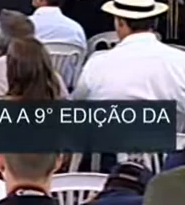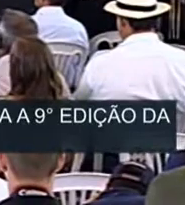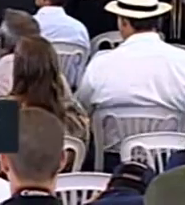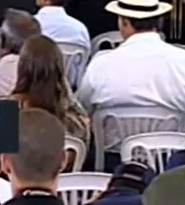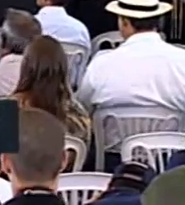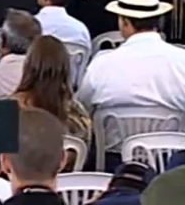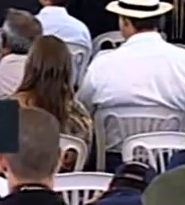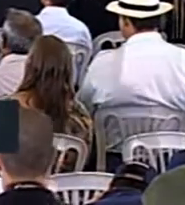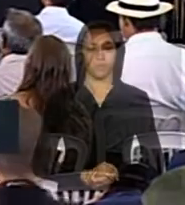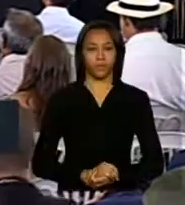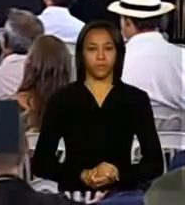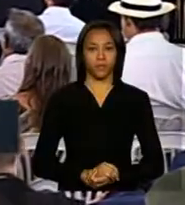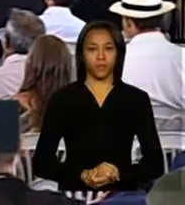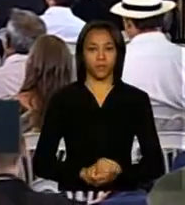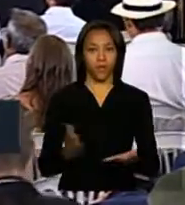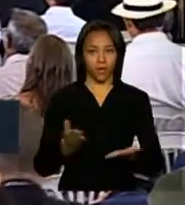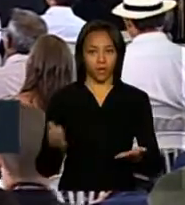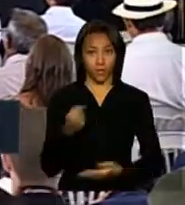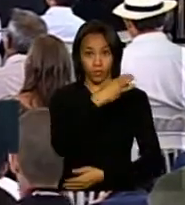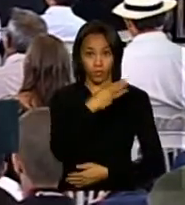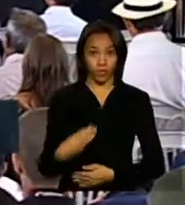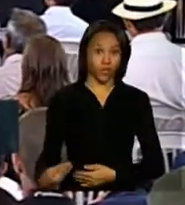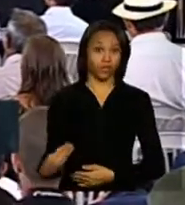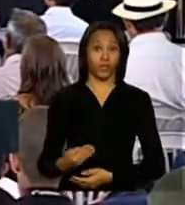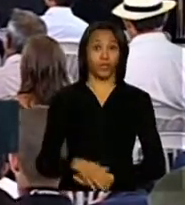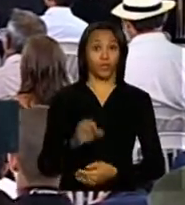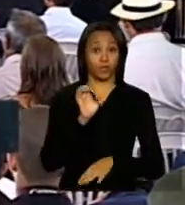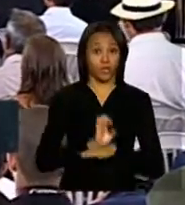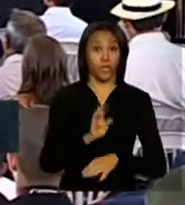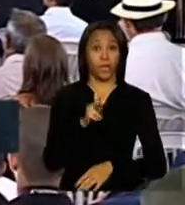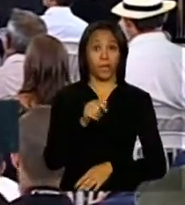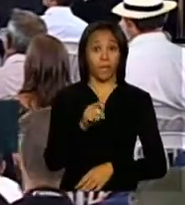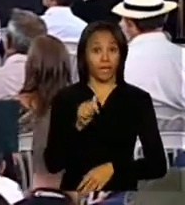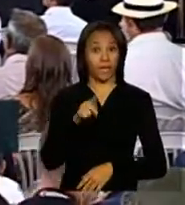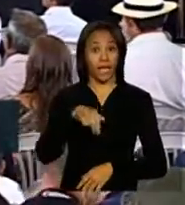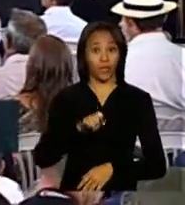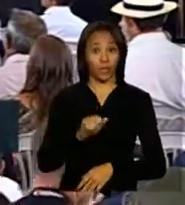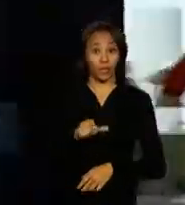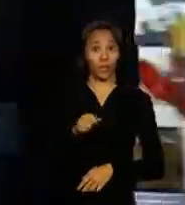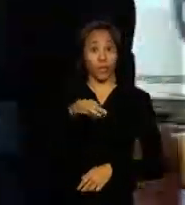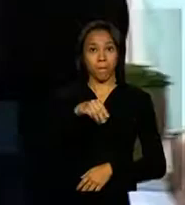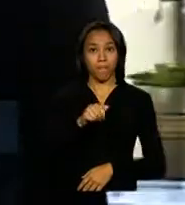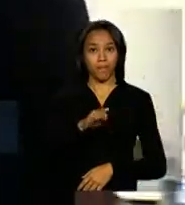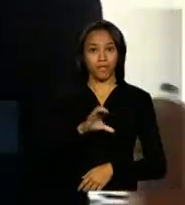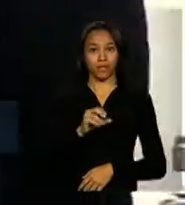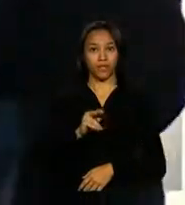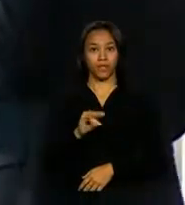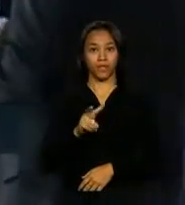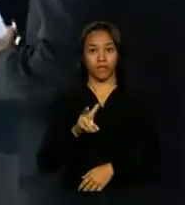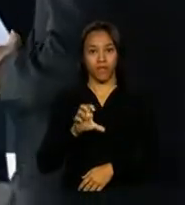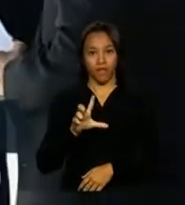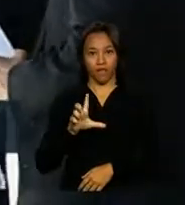e ouviremos agora o senhor Ministro de estado da Pesca e cultura Marcelo Crivella